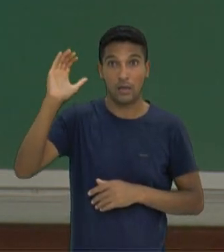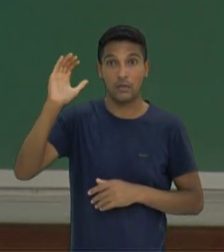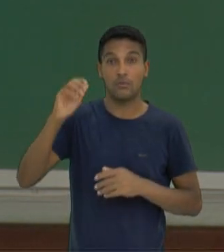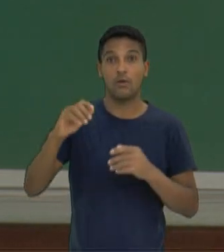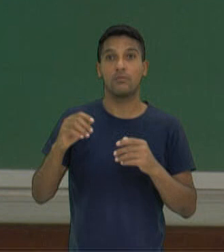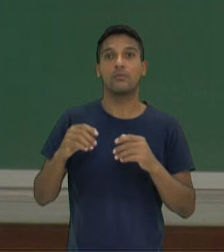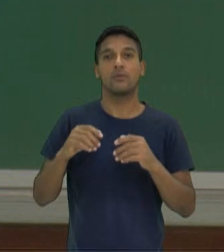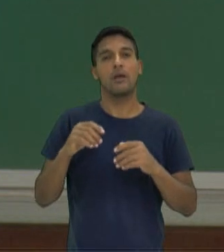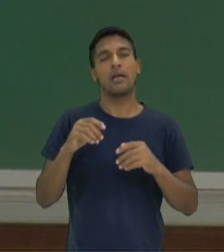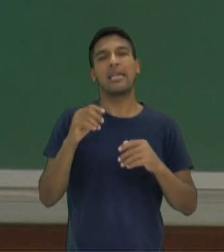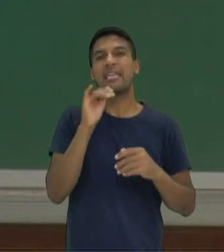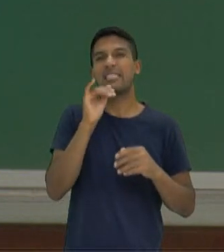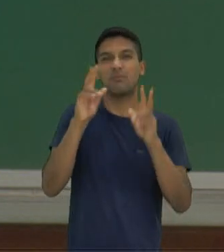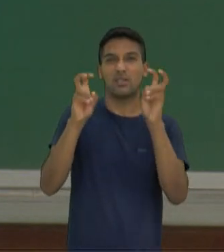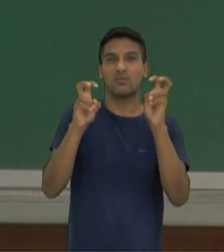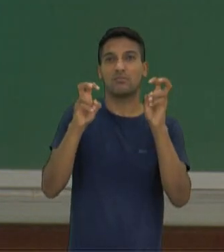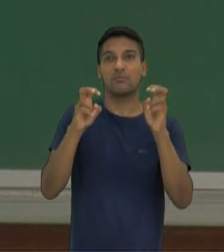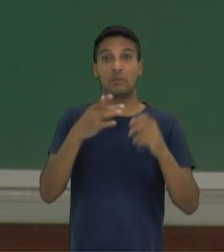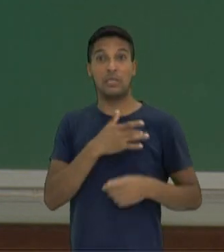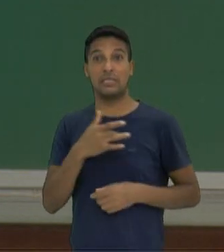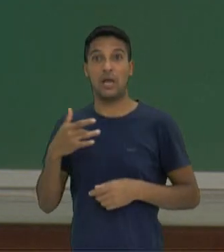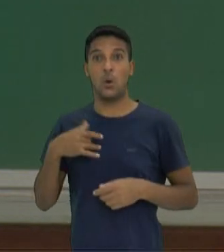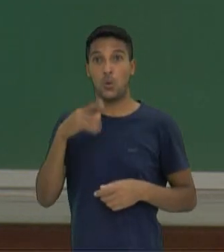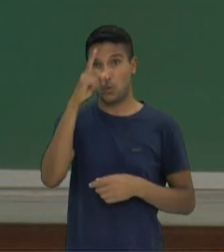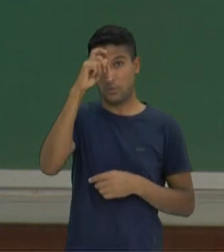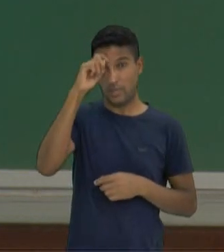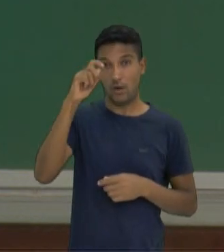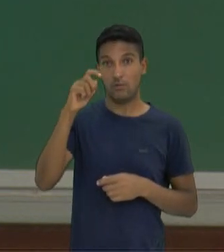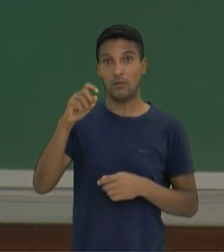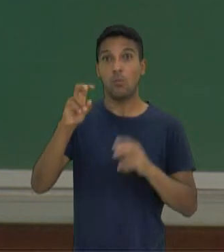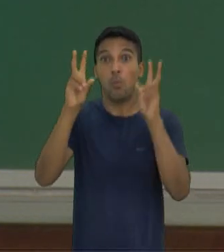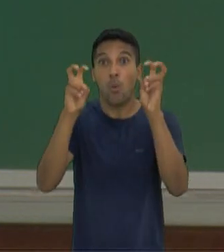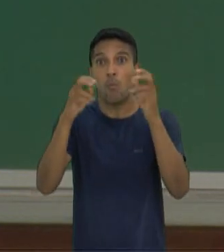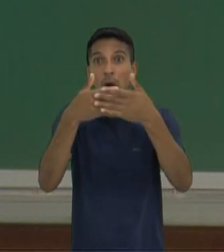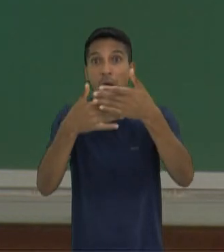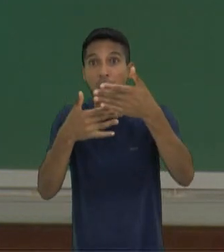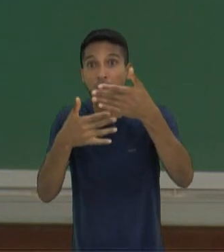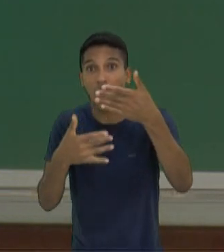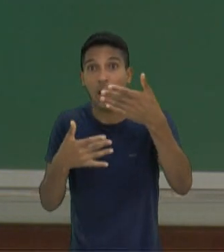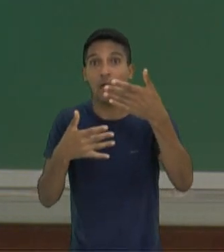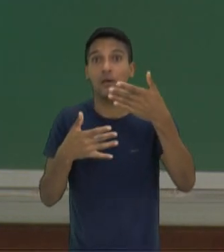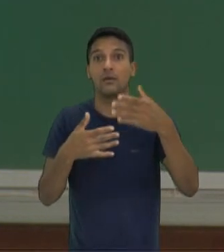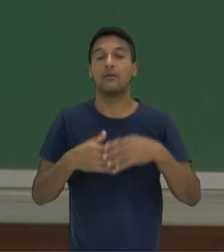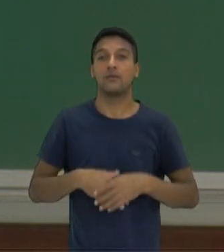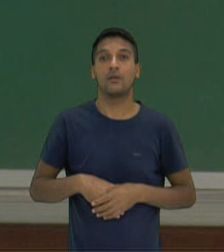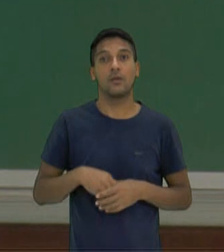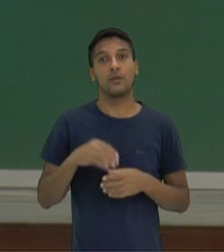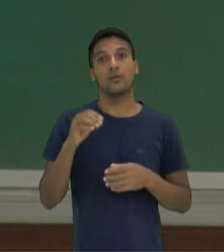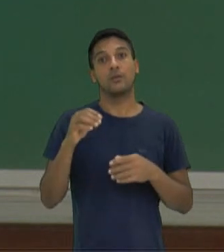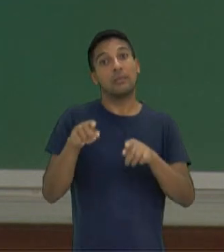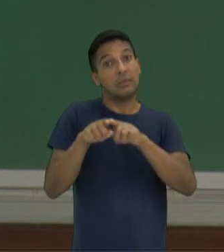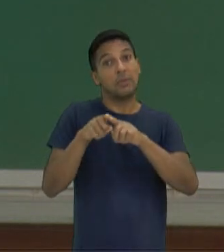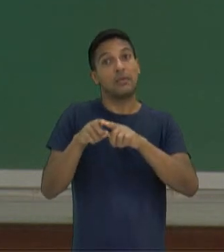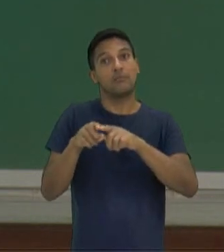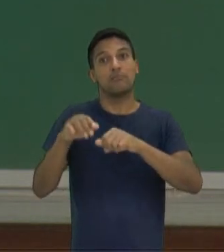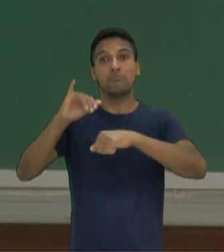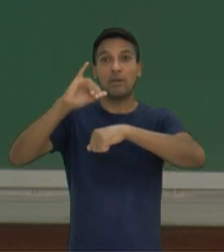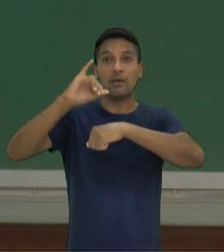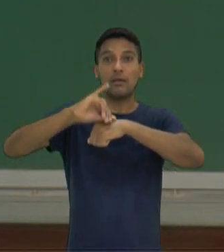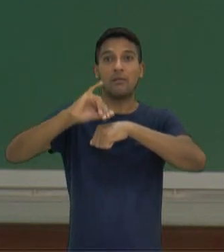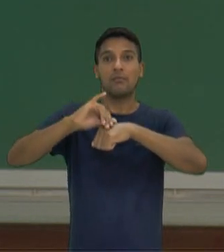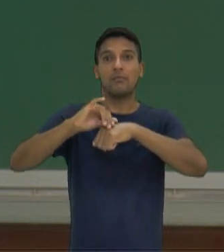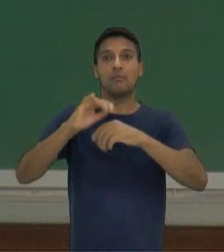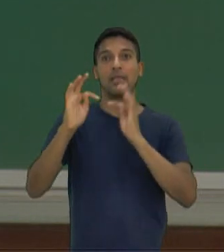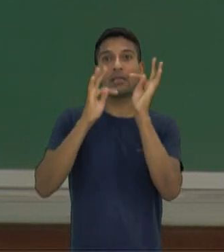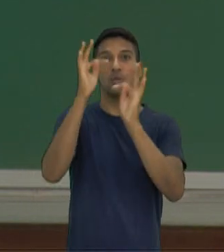à saúde, algo mais técnico mesmo, ou até mesmo a aparelhos, né? Equipamentos. A instrucional tem essa